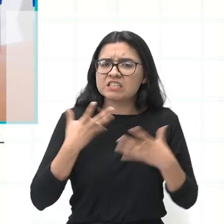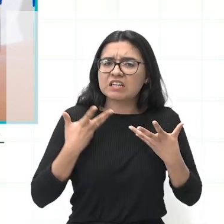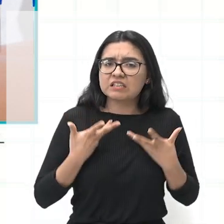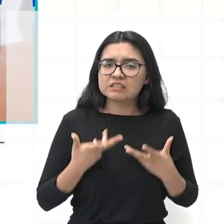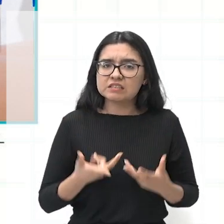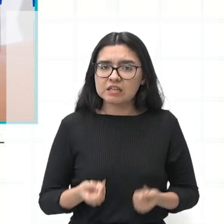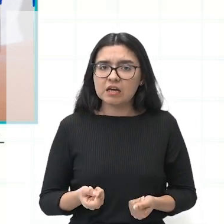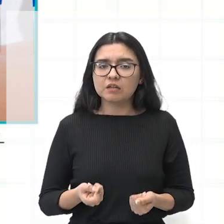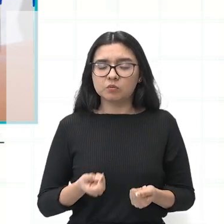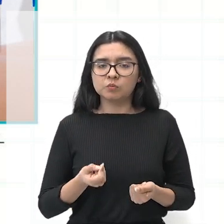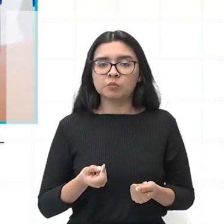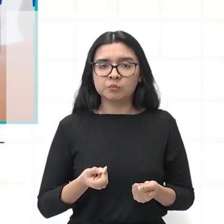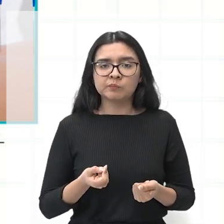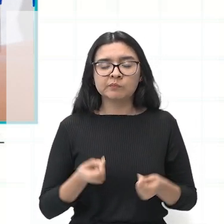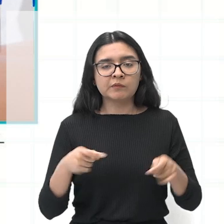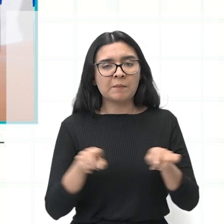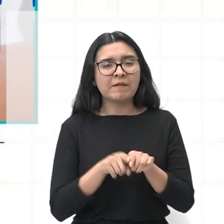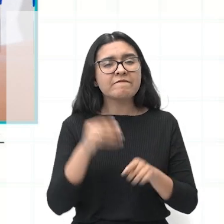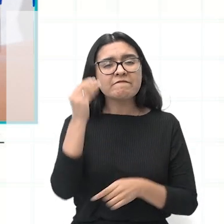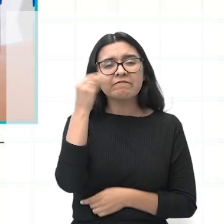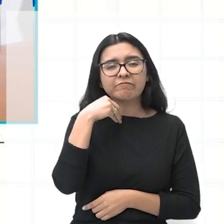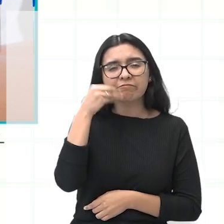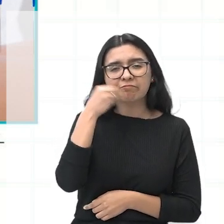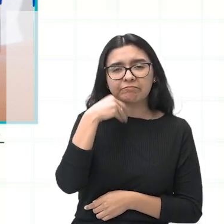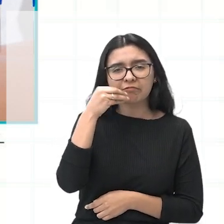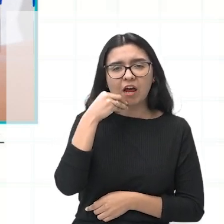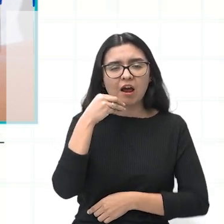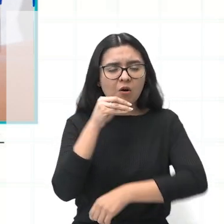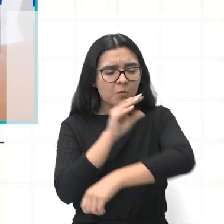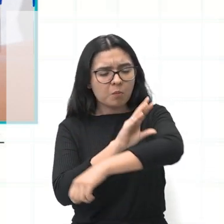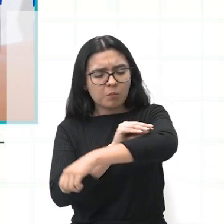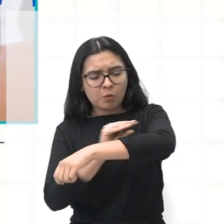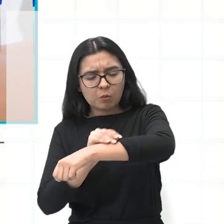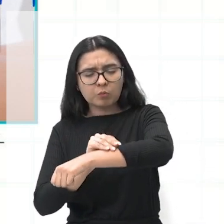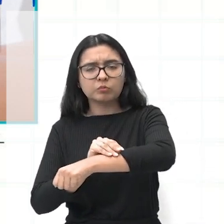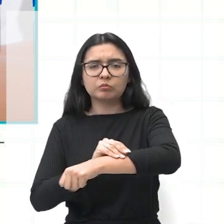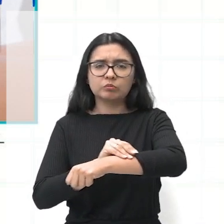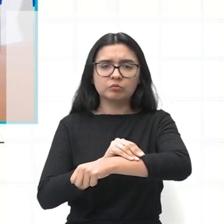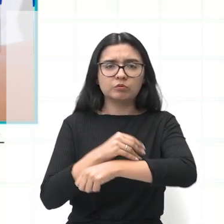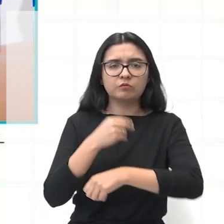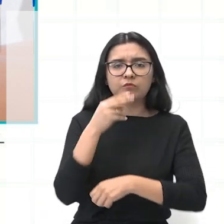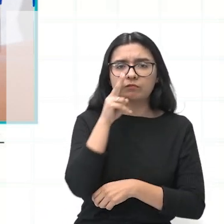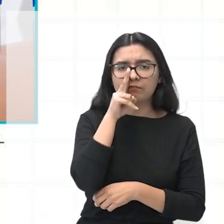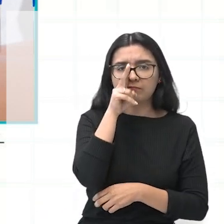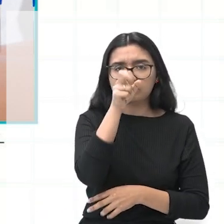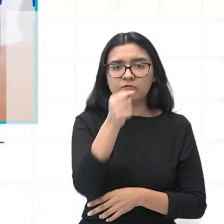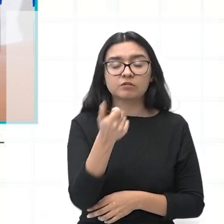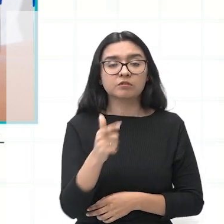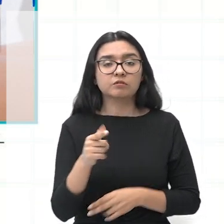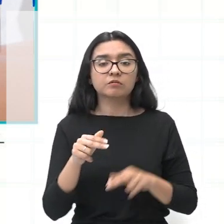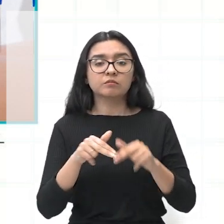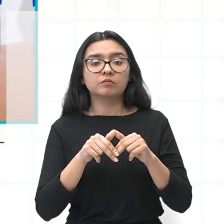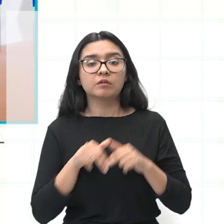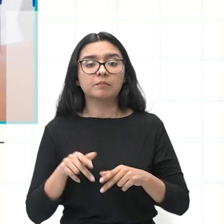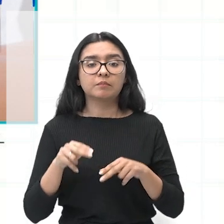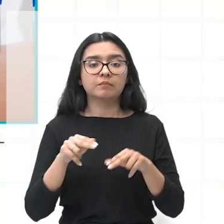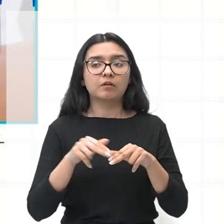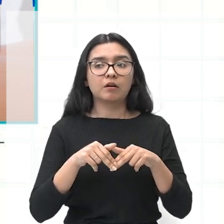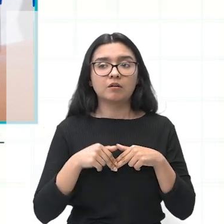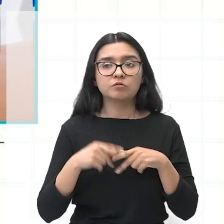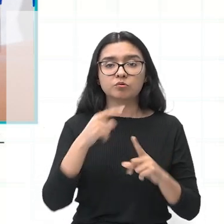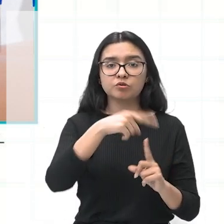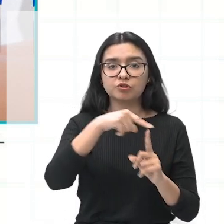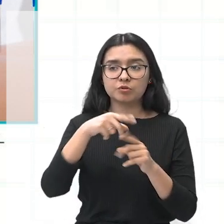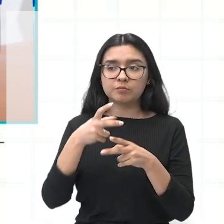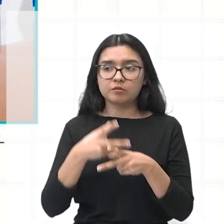cansaço, aquela sensação de fraqueza no músculo, né? Isso porque, dado o desvio, dependendo do nível